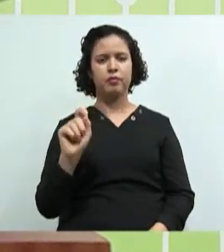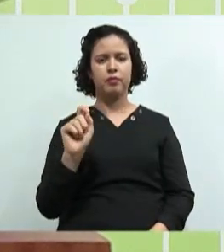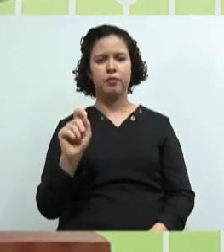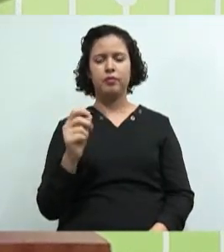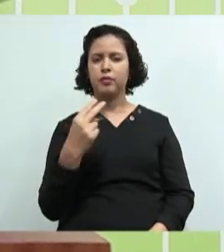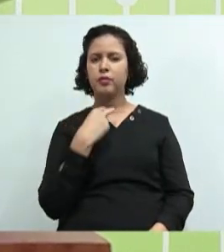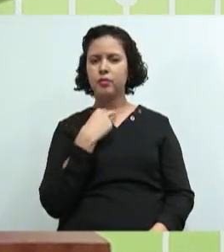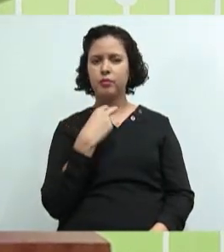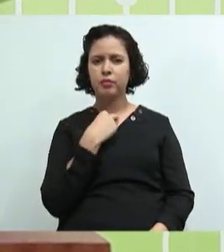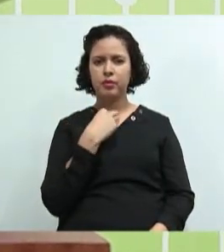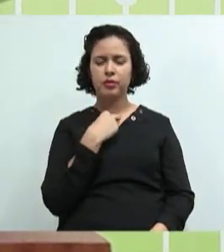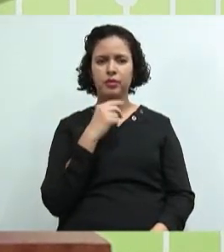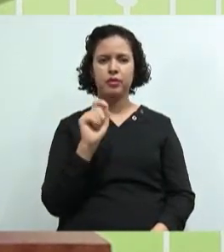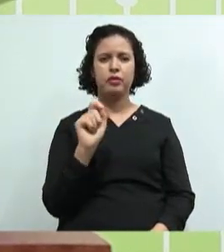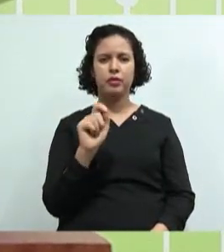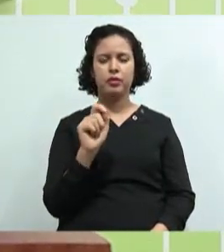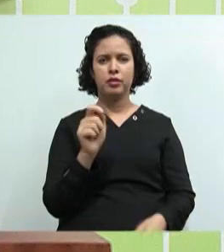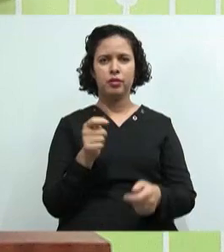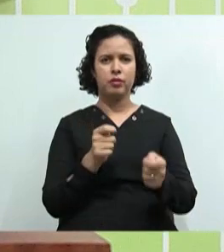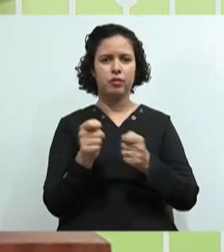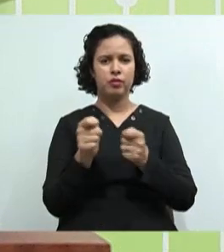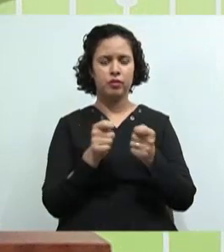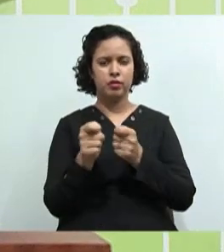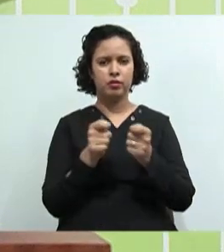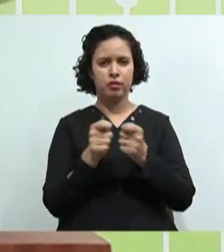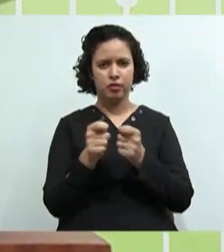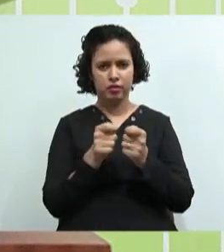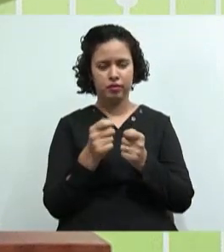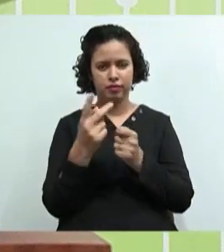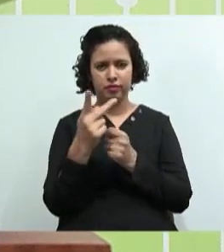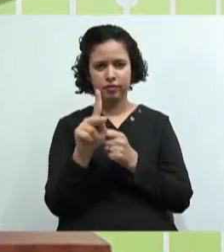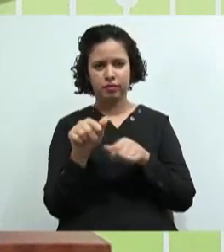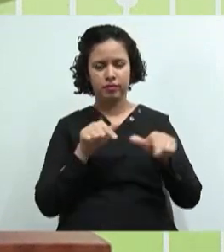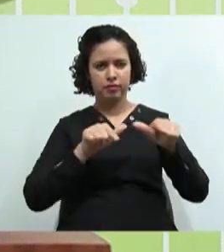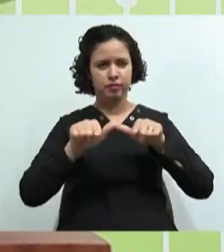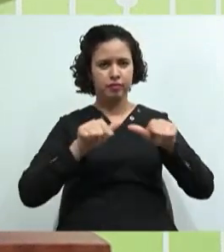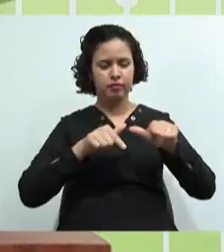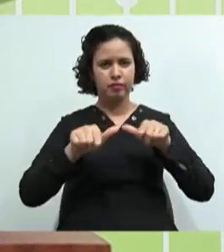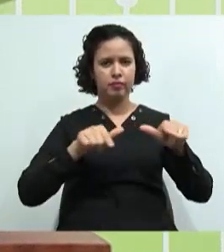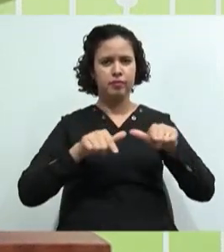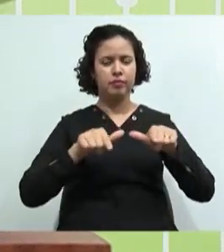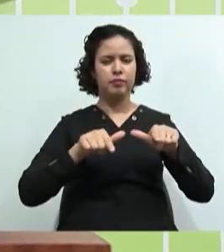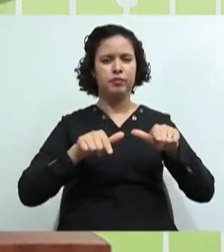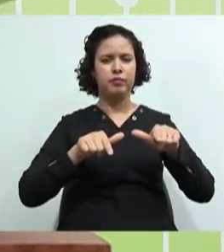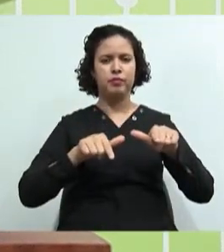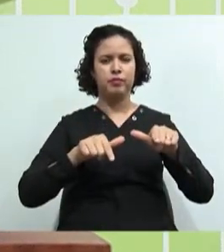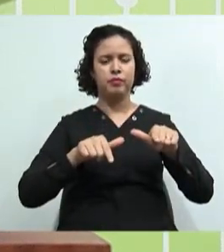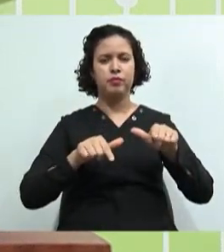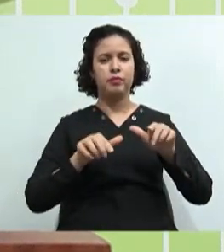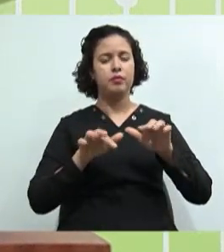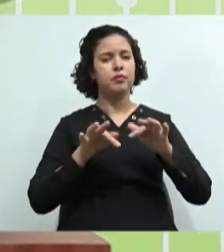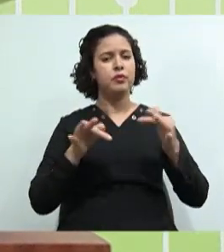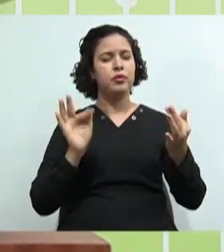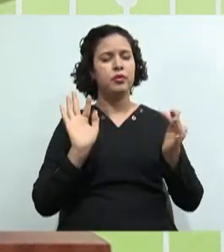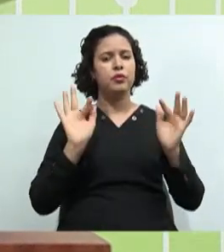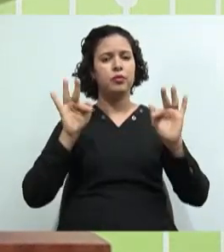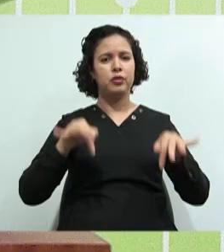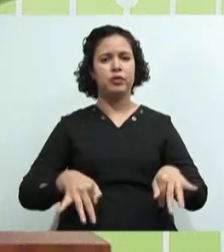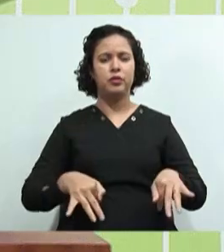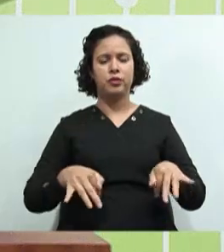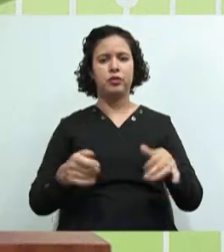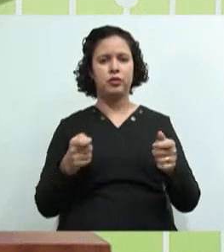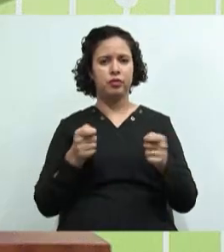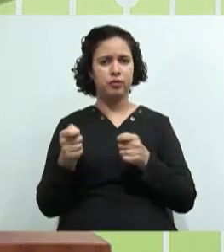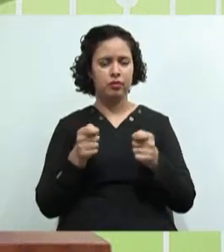não podem deixar para controlar as suas ações, as suas execuções, simplesmente no final. O controle